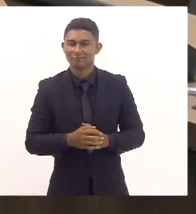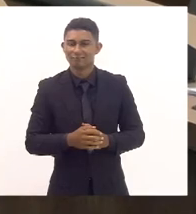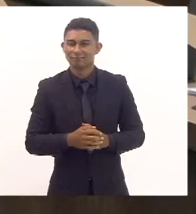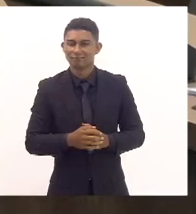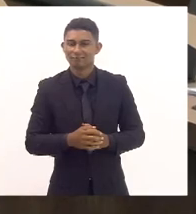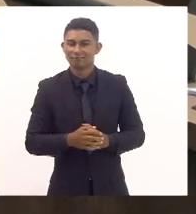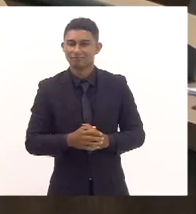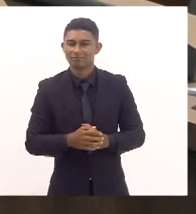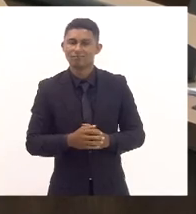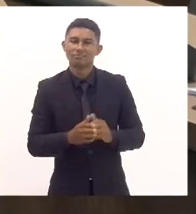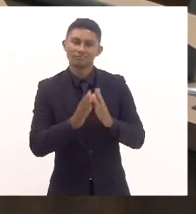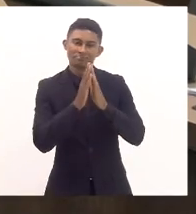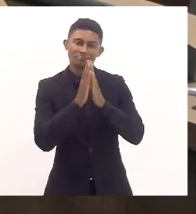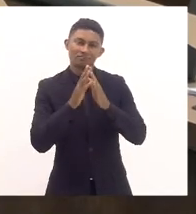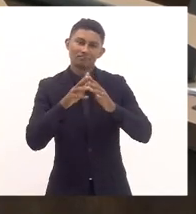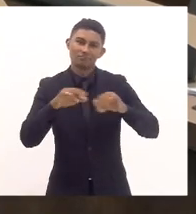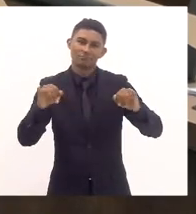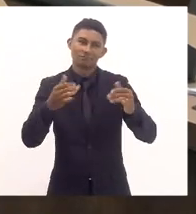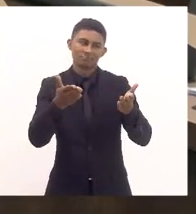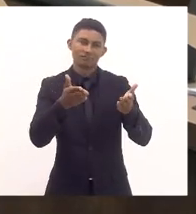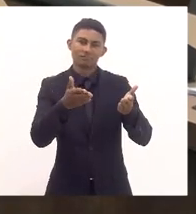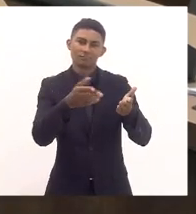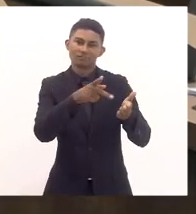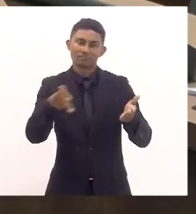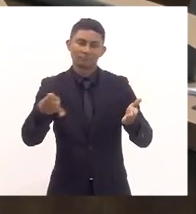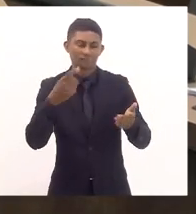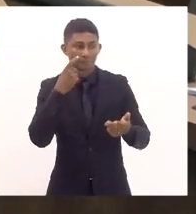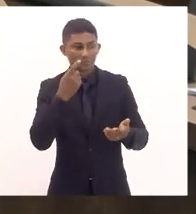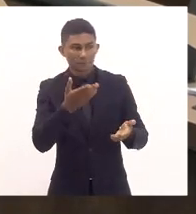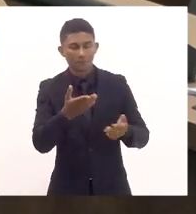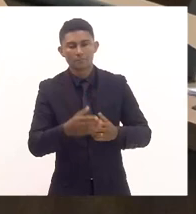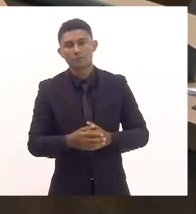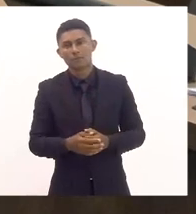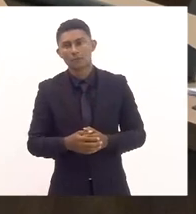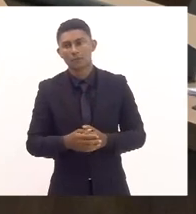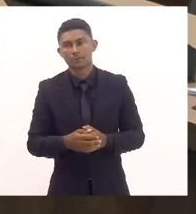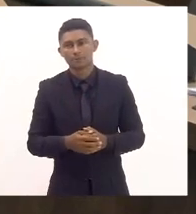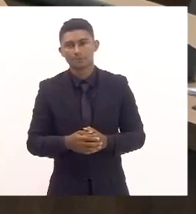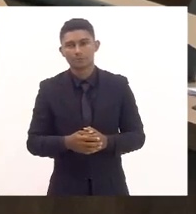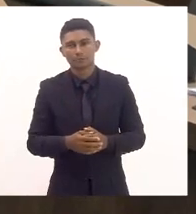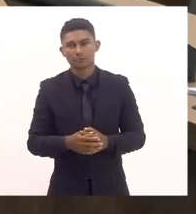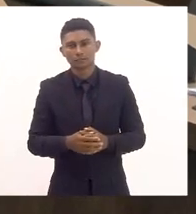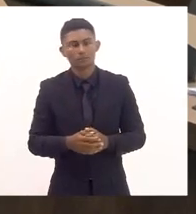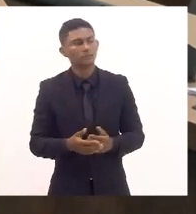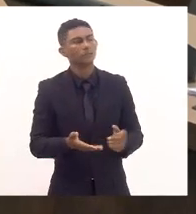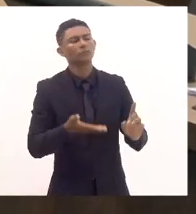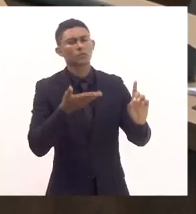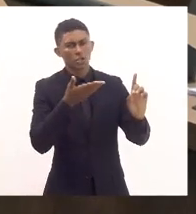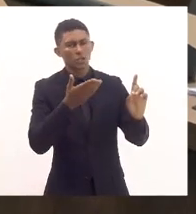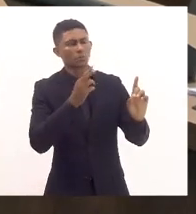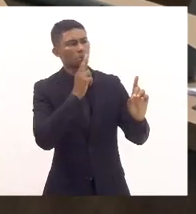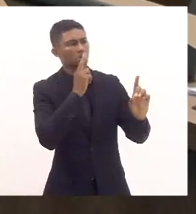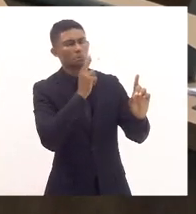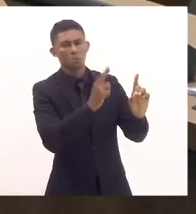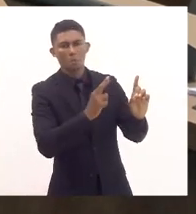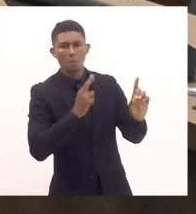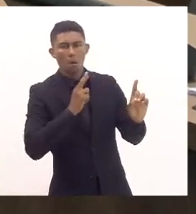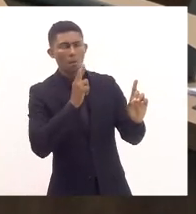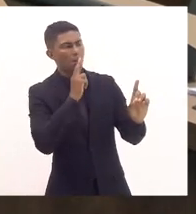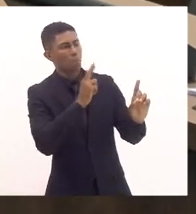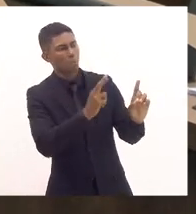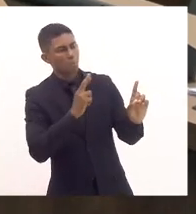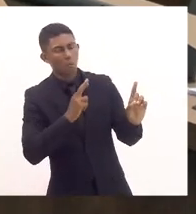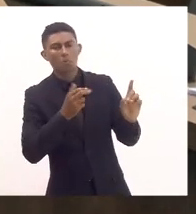presente chama atenção do presidente por favor tive atenção num do Dr Murilo respondeu todas as perguntas